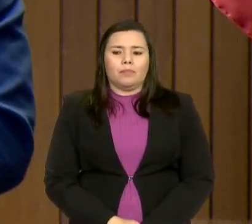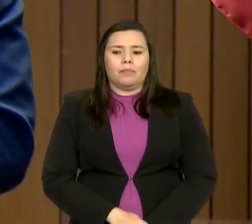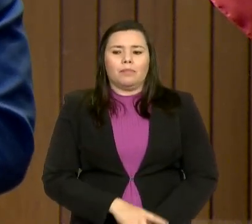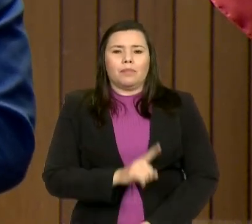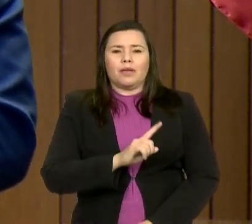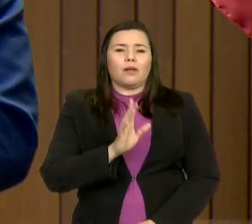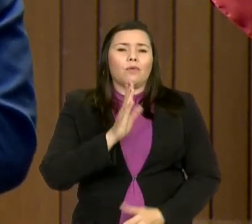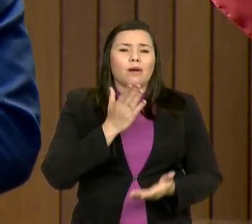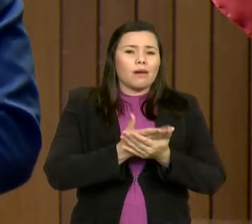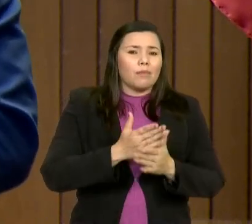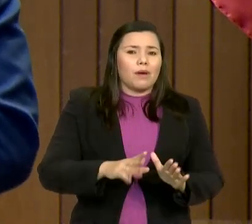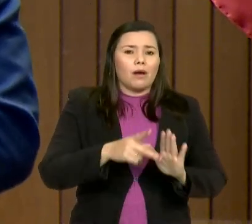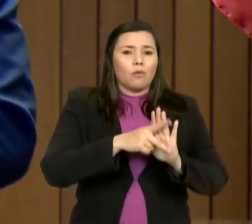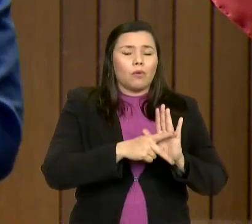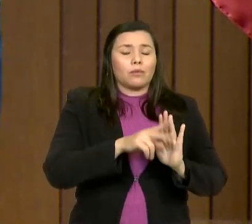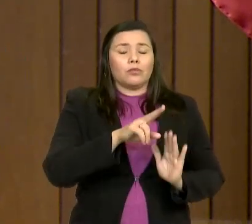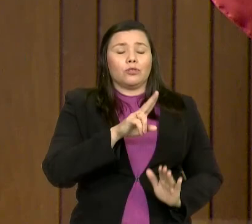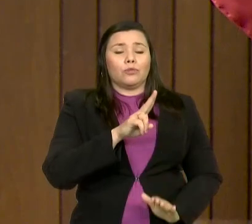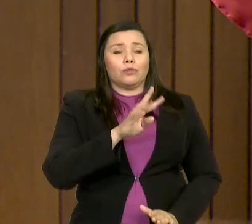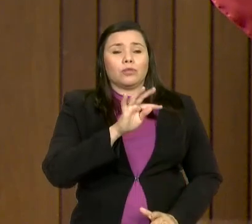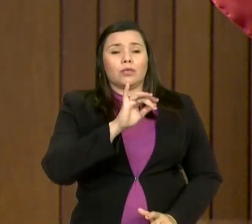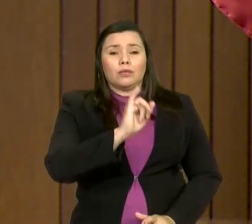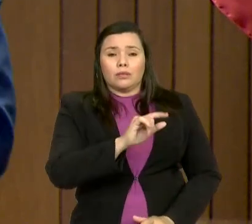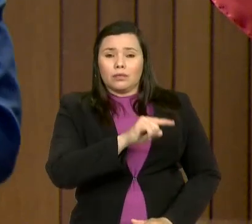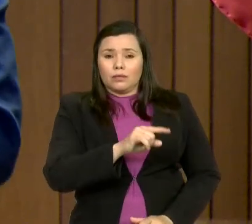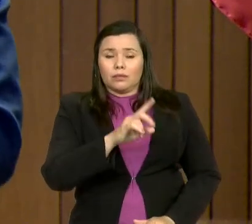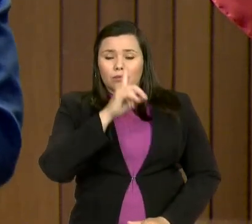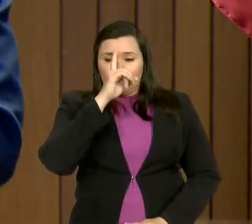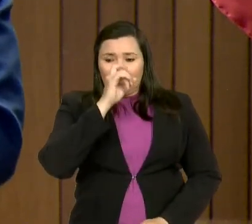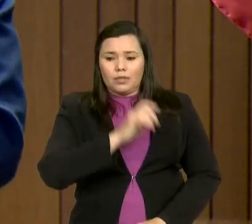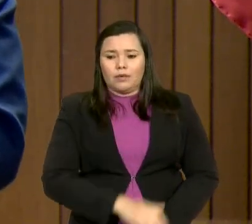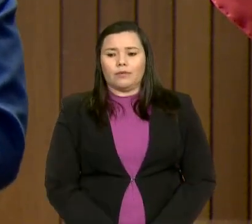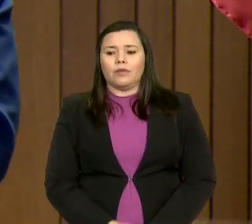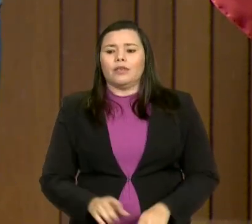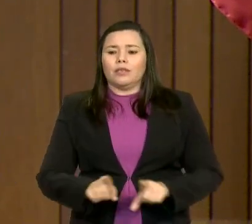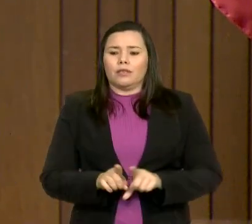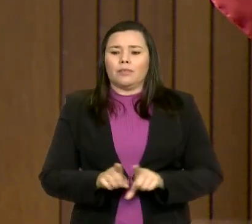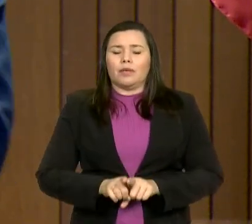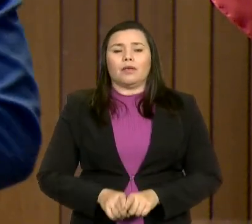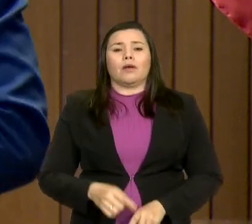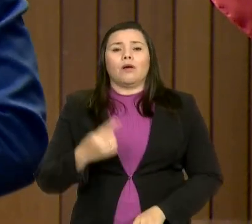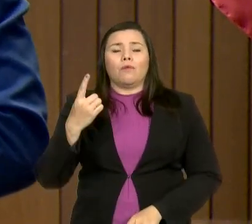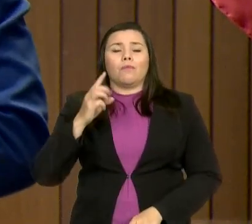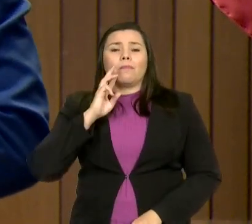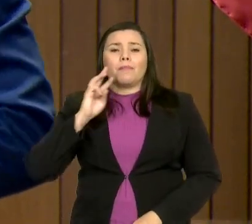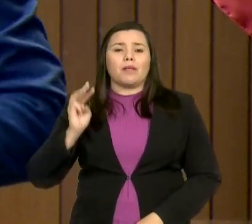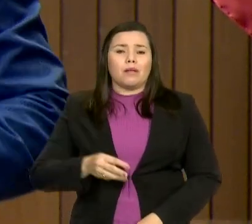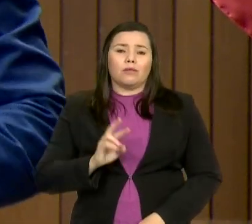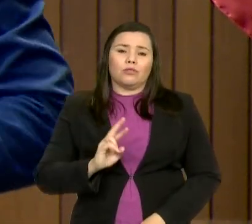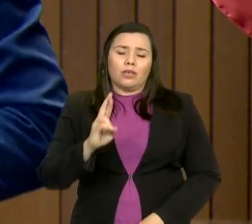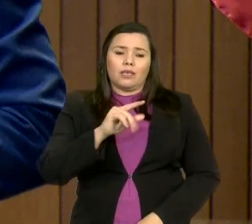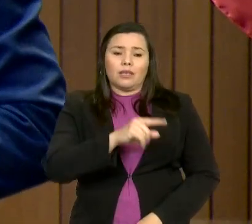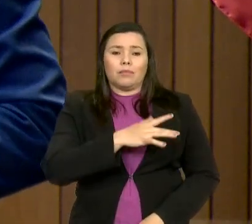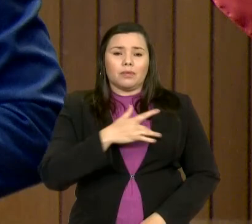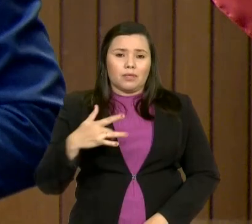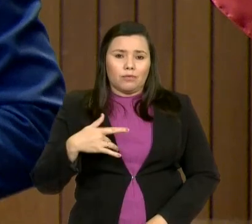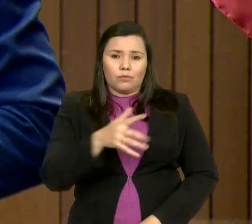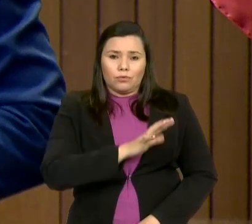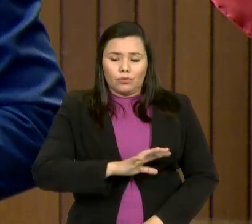fez o aporte de R$1 milhão para a saúde de Codó, para não